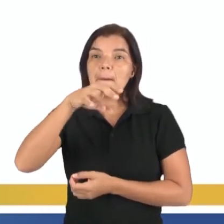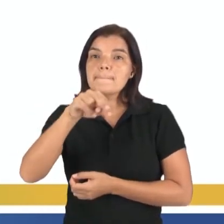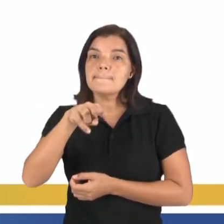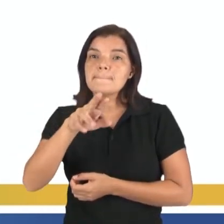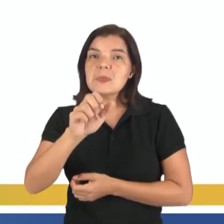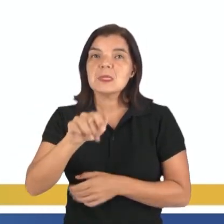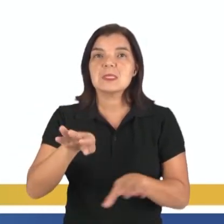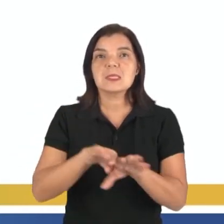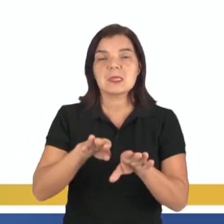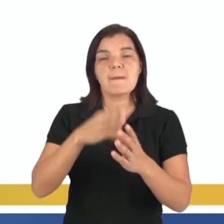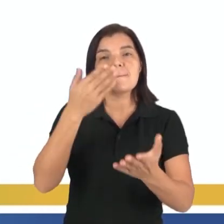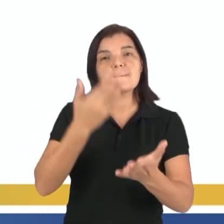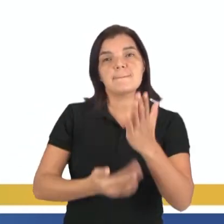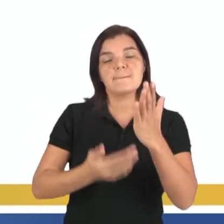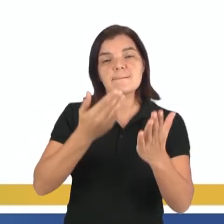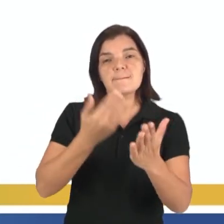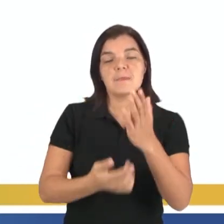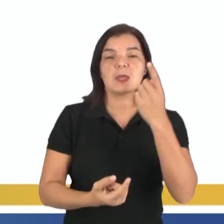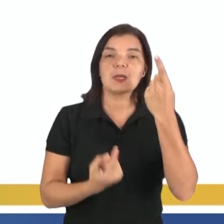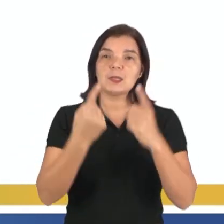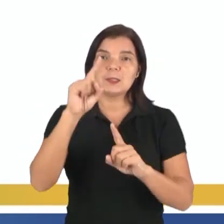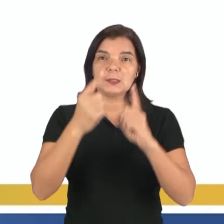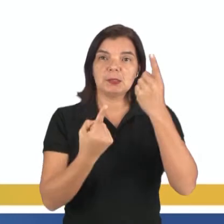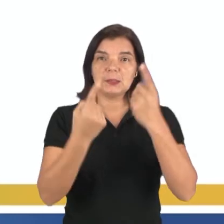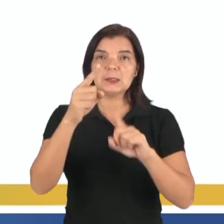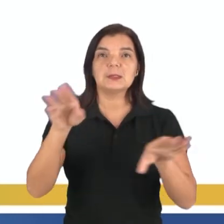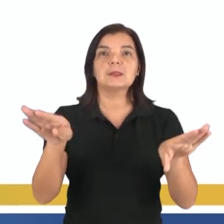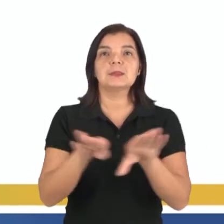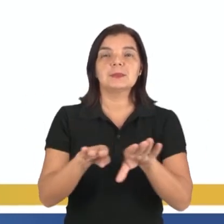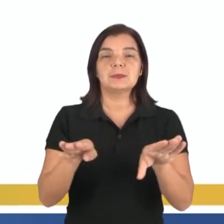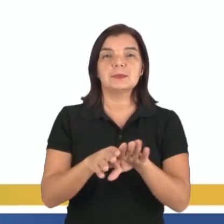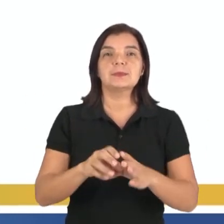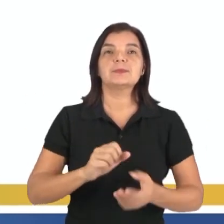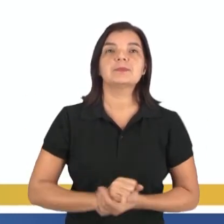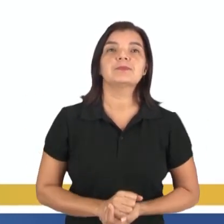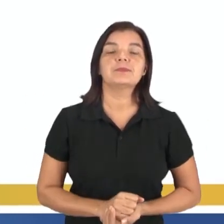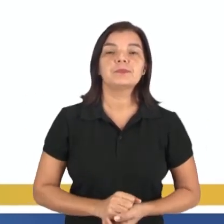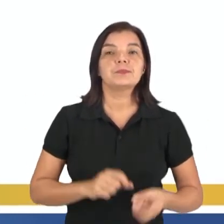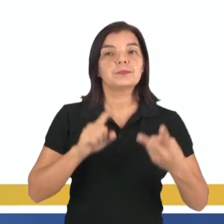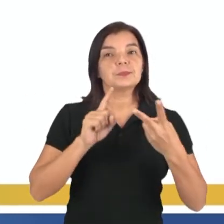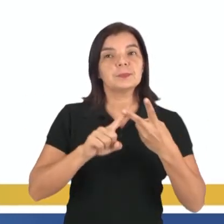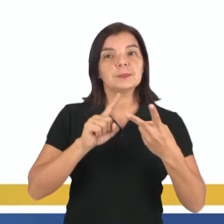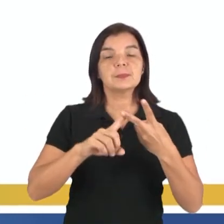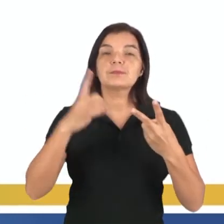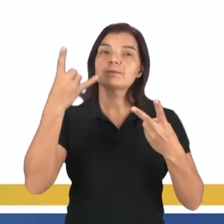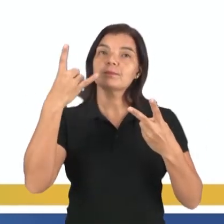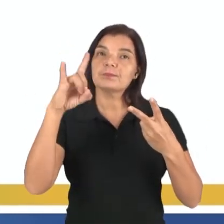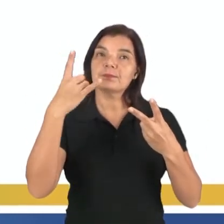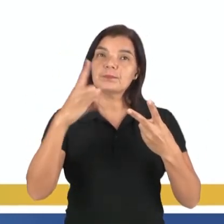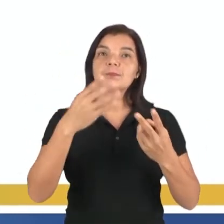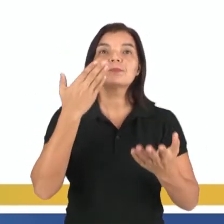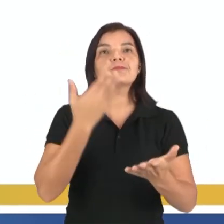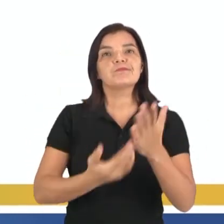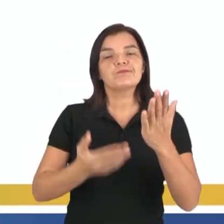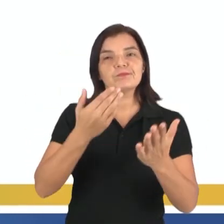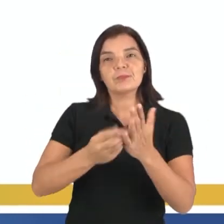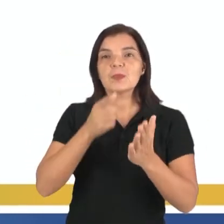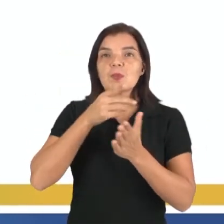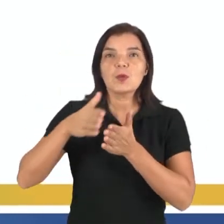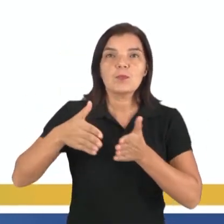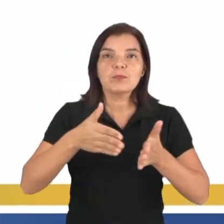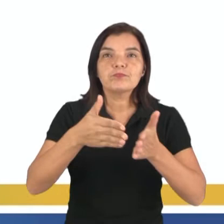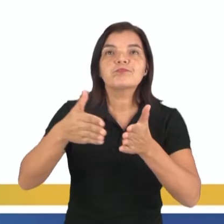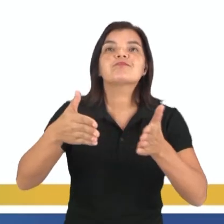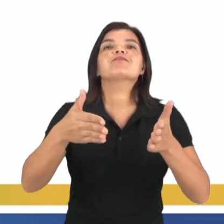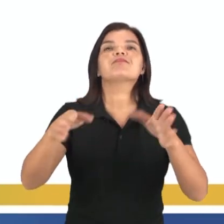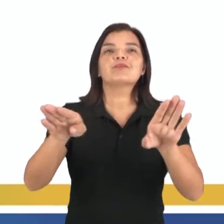né? Que eles perderam lá, das jazidas, né? Que eles perderam para o Chile. Já a Bolívia perdeu a sua saída para